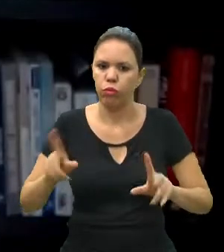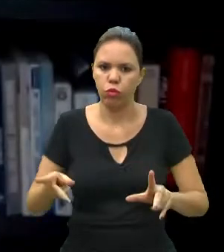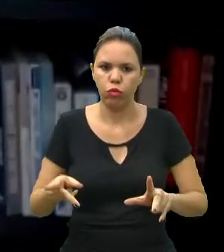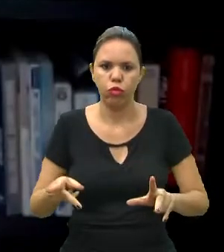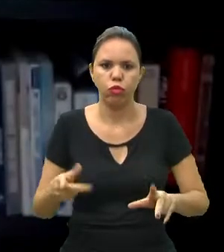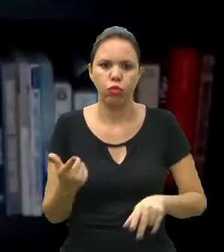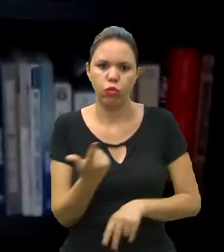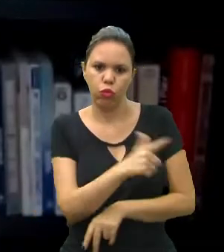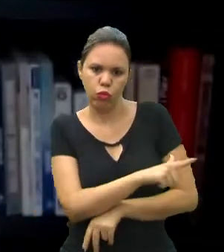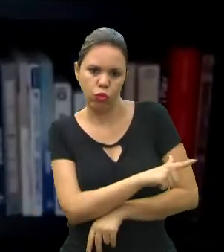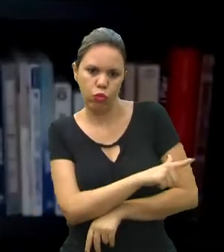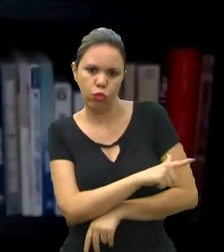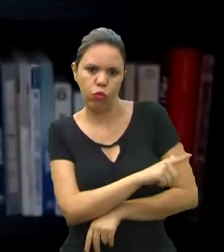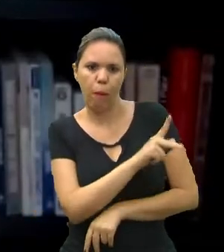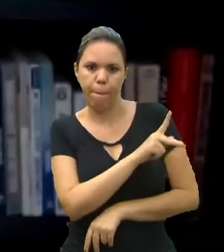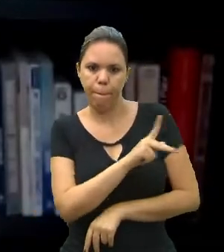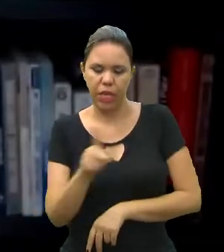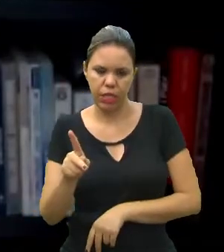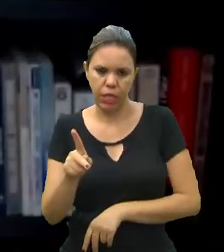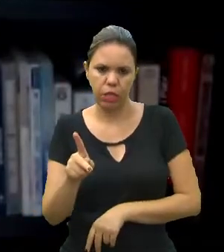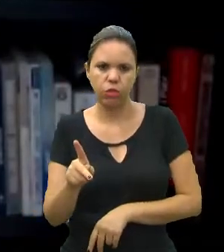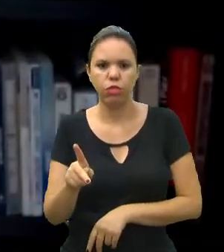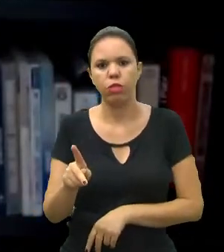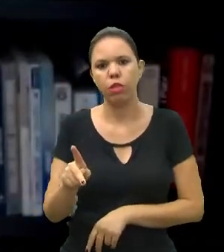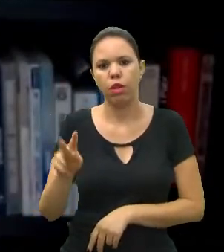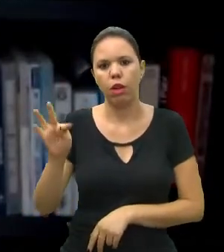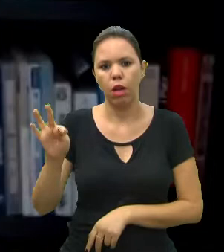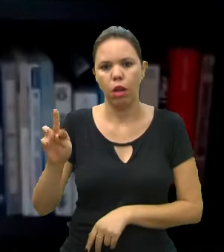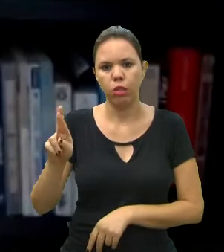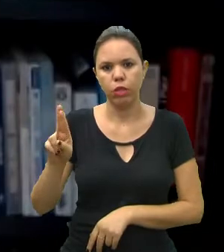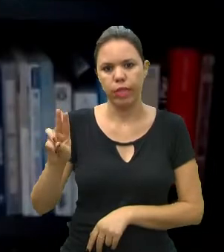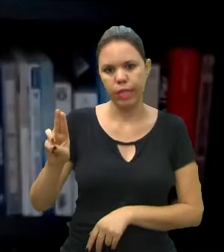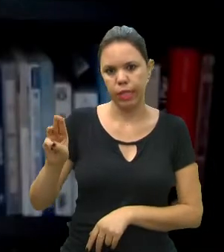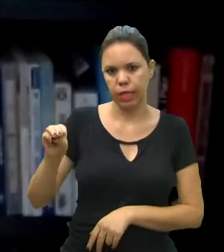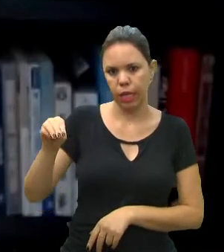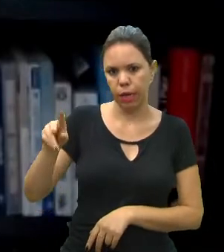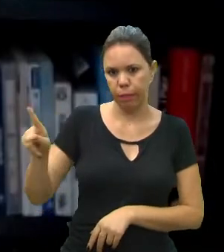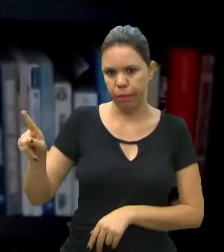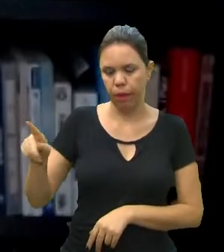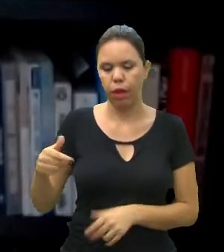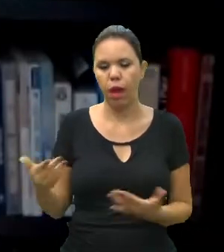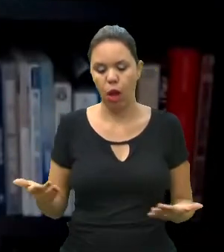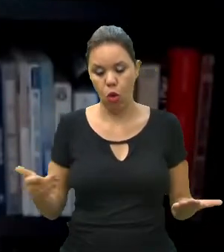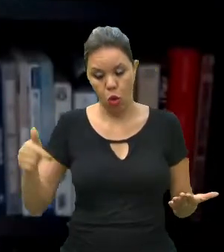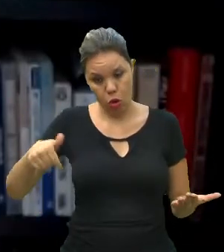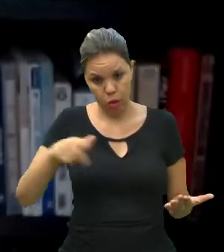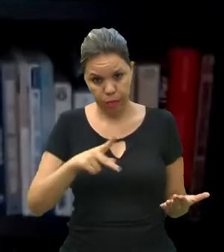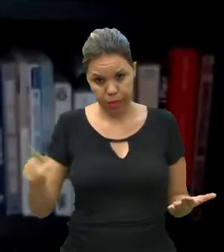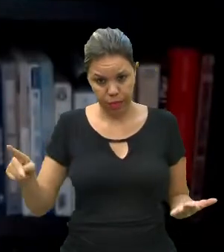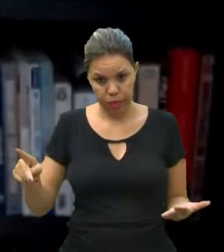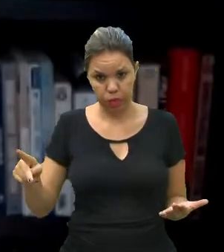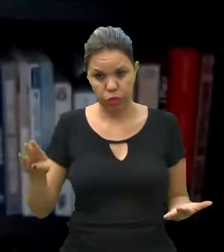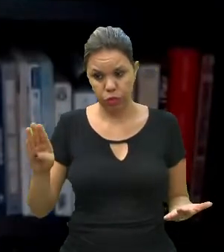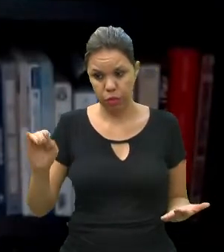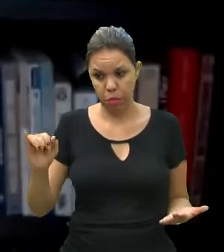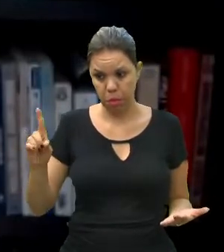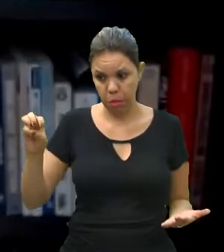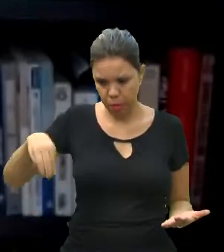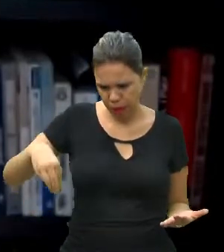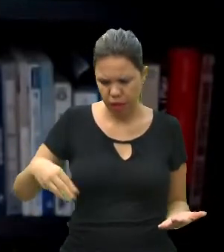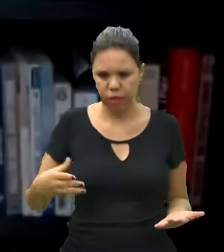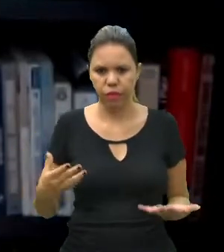totalmente diferente da gestão do ex-presidente Trump, na medida em que o atual presidente ele